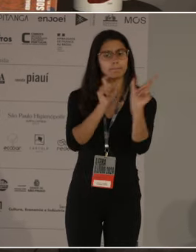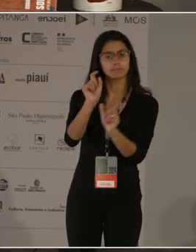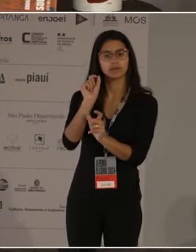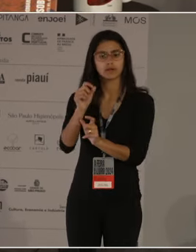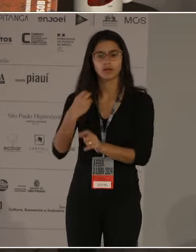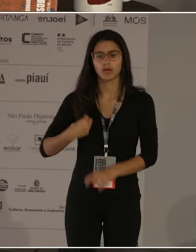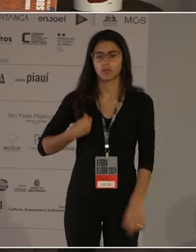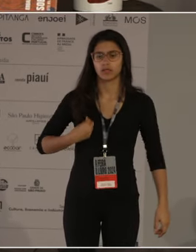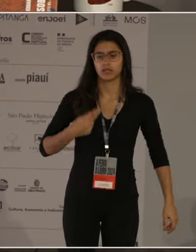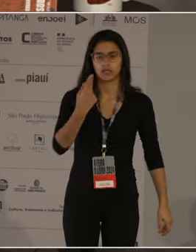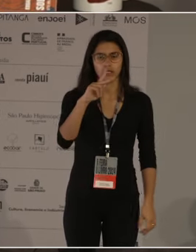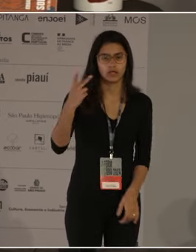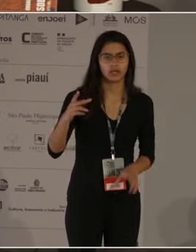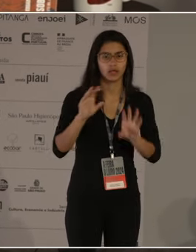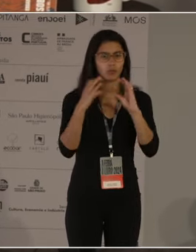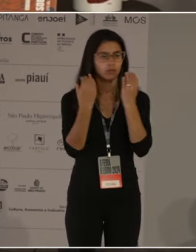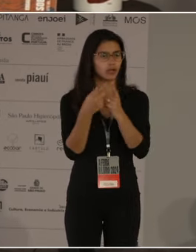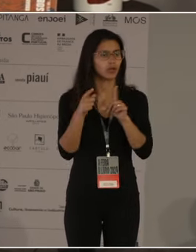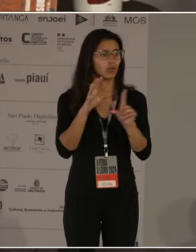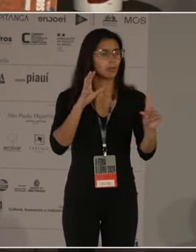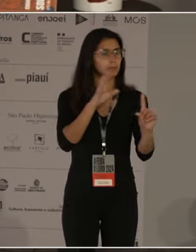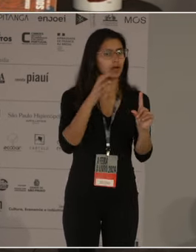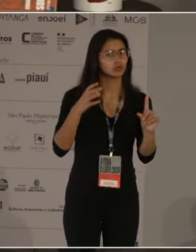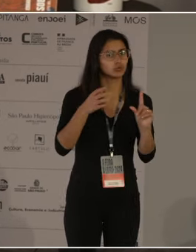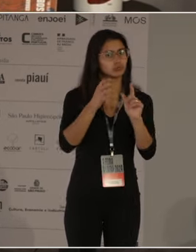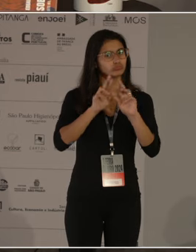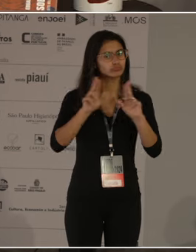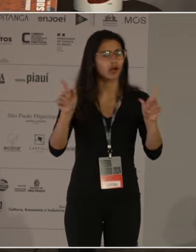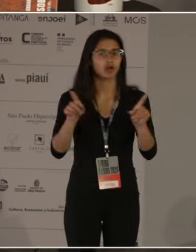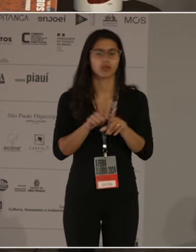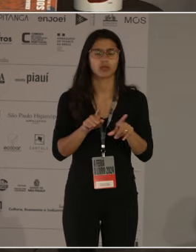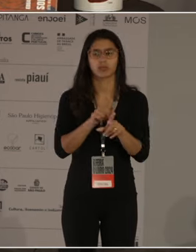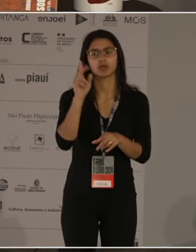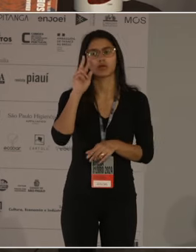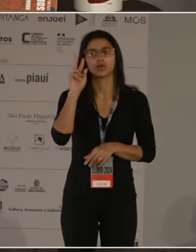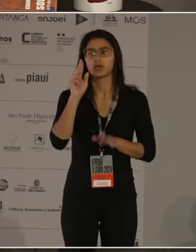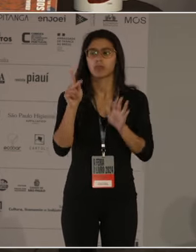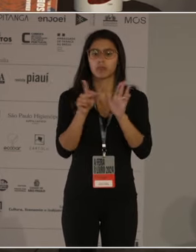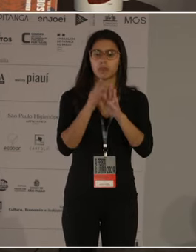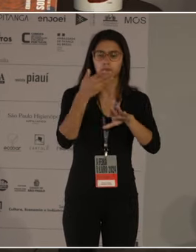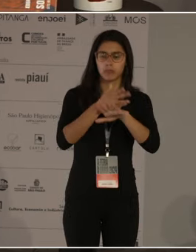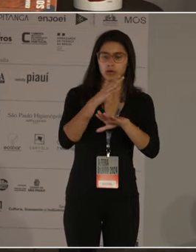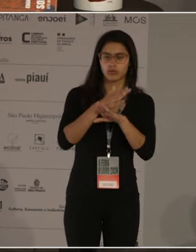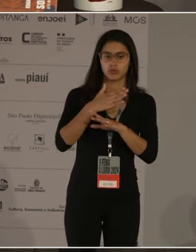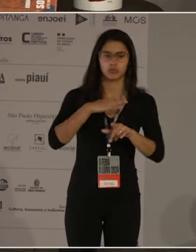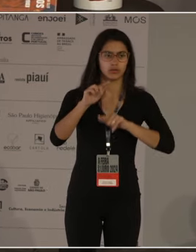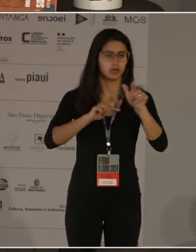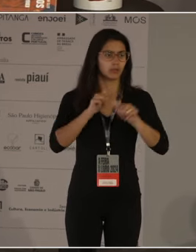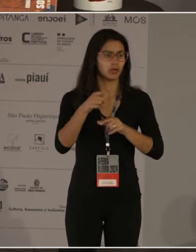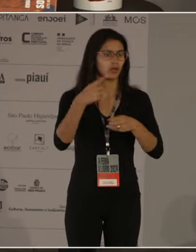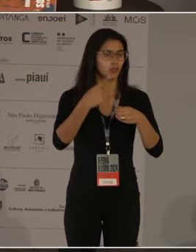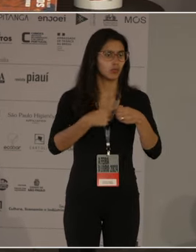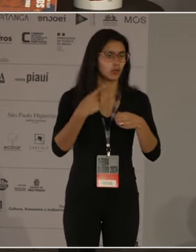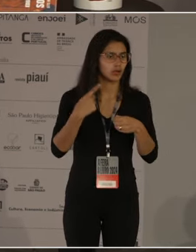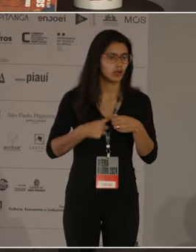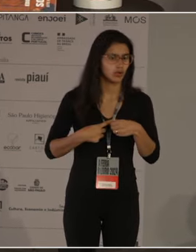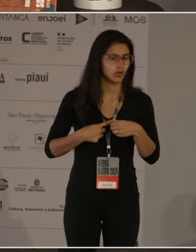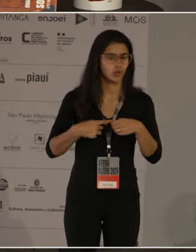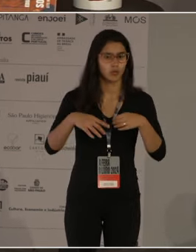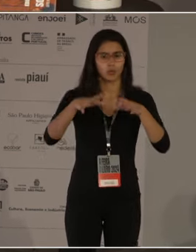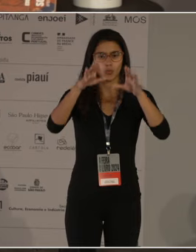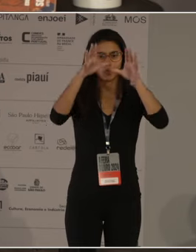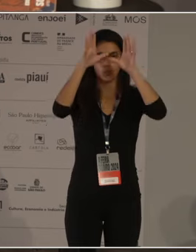a presença deles, essas comunidades, tem um impacto muito grande, né? Eu me lembro da minha própria prática, trabalhando no interior da Amazônia, etapas de